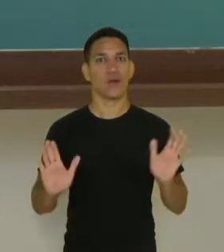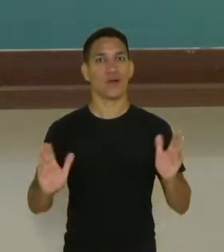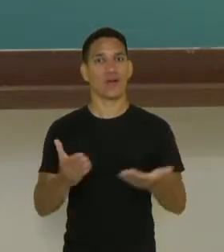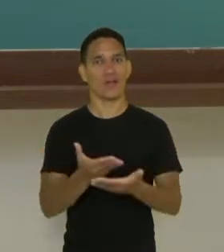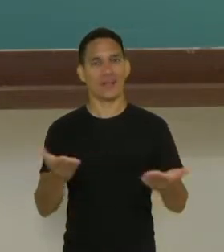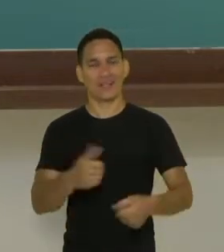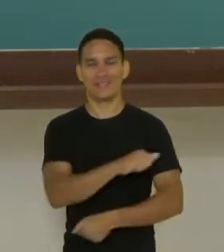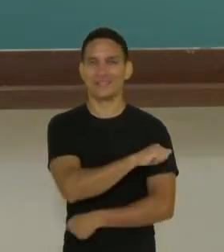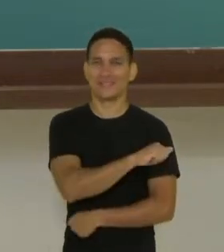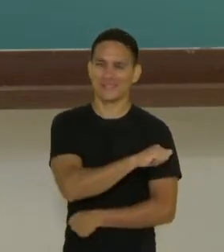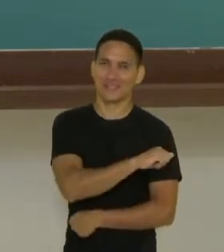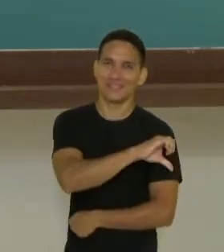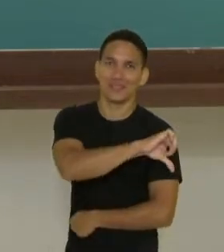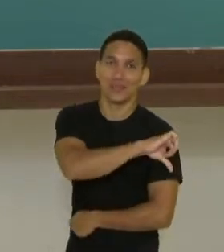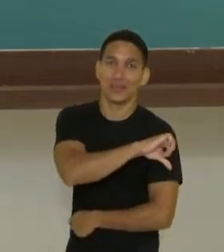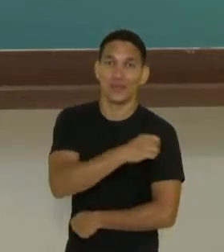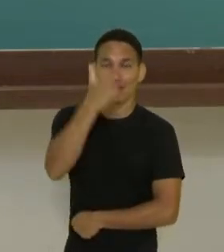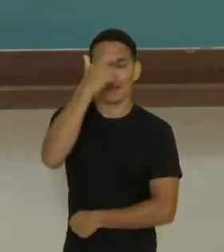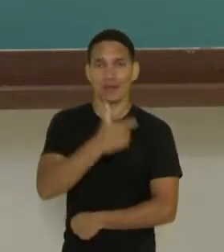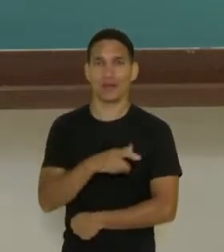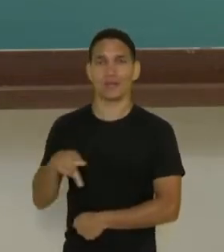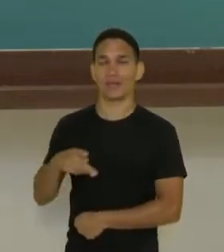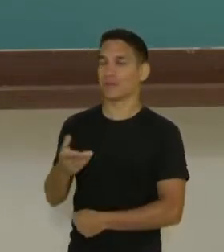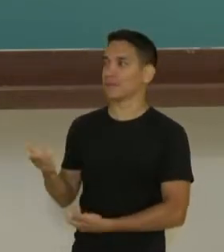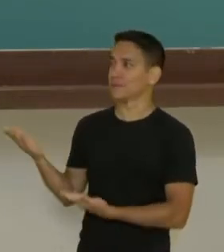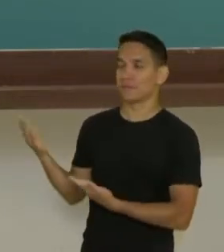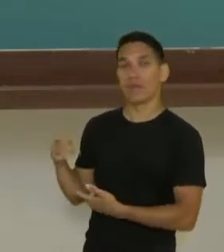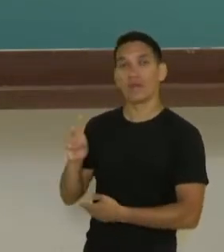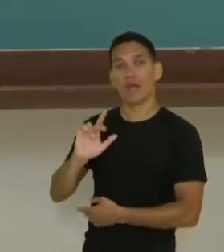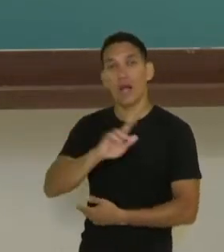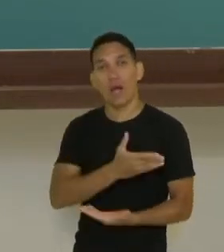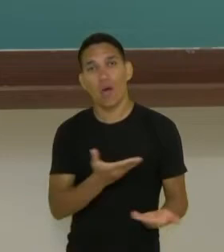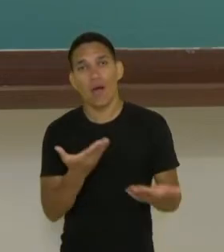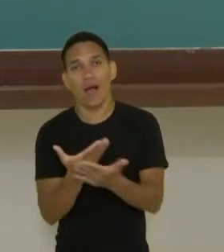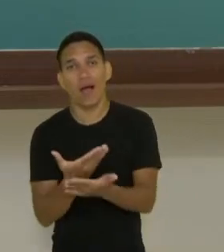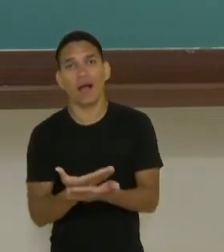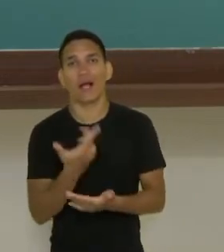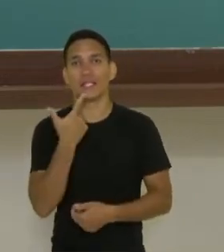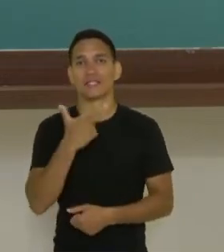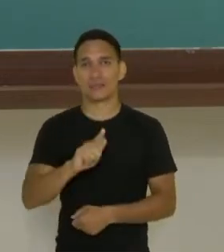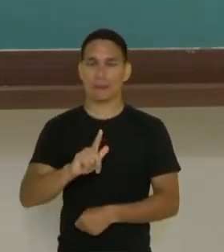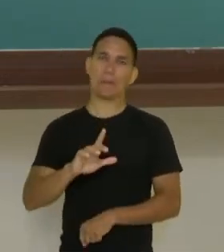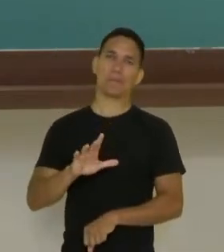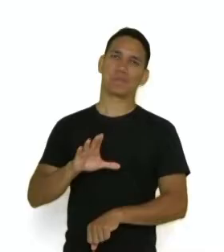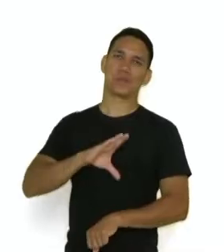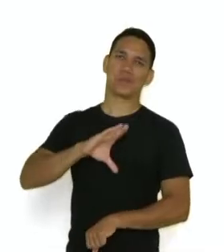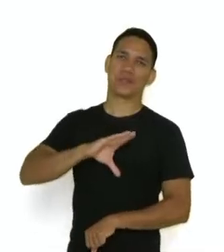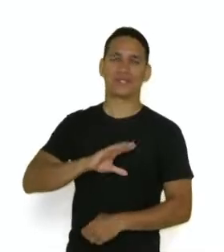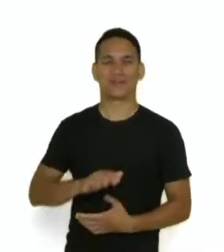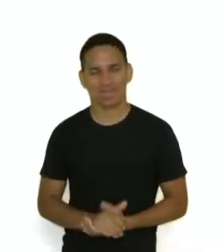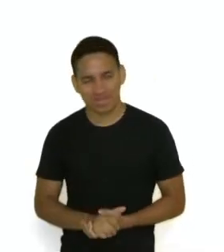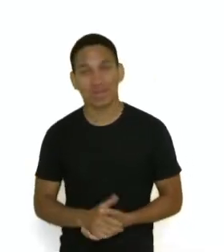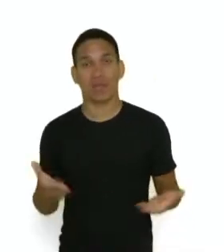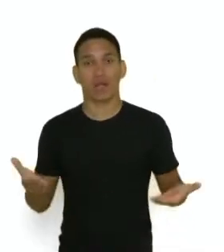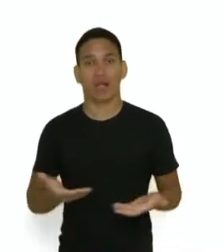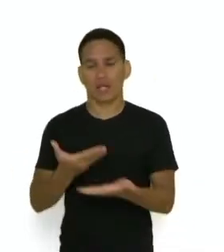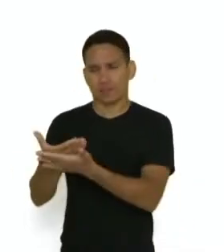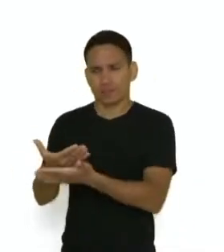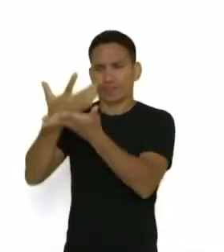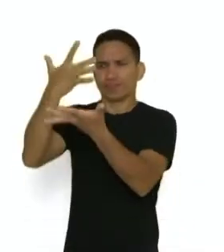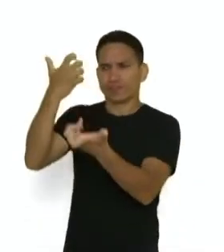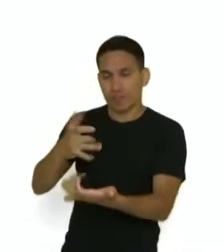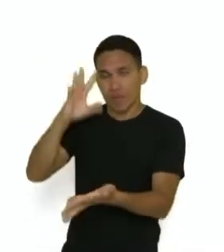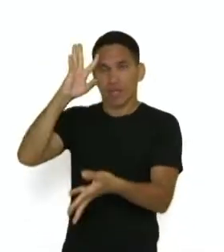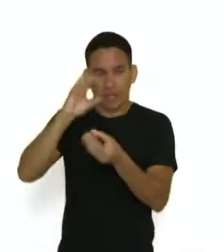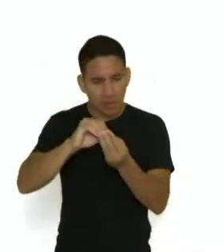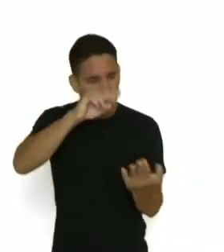Olá, alunos do nono ano. Eu sou a professora Jaqueline, essa é a nossa aula de língua portuguesa. Na aula de hoje, nós vamos ler e compreender uma carta